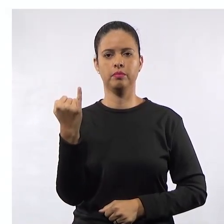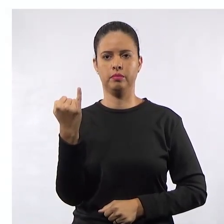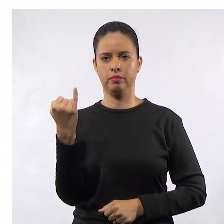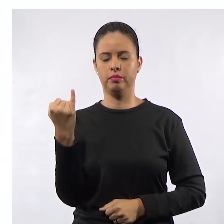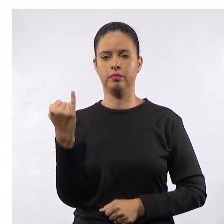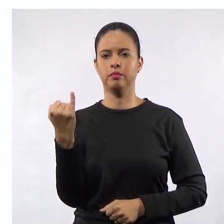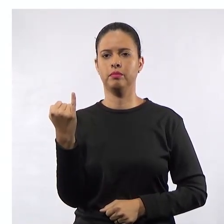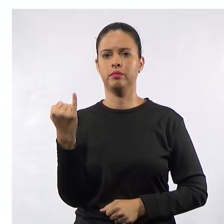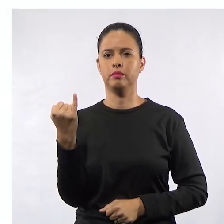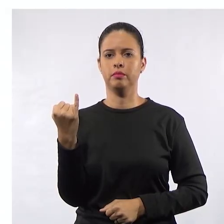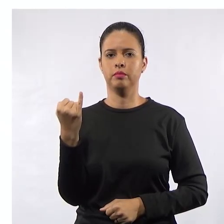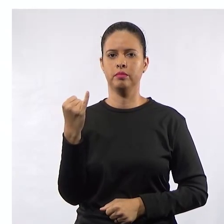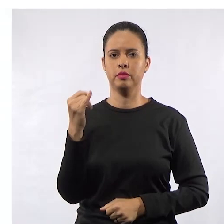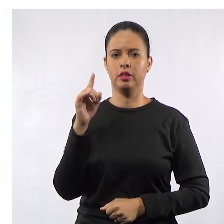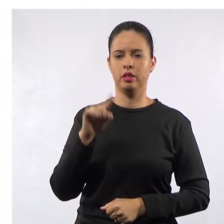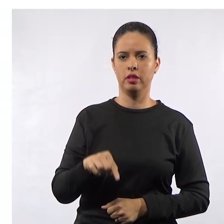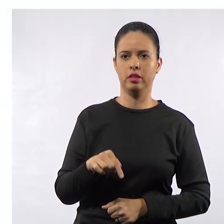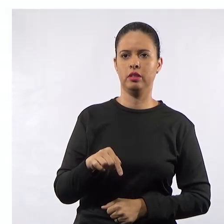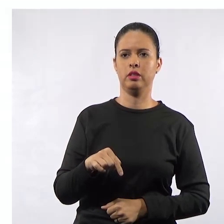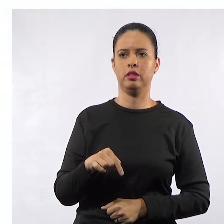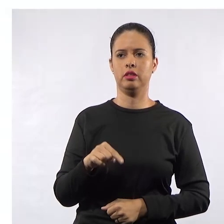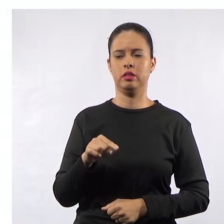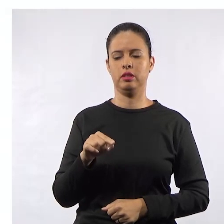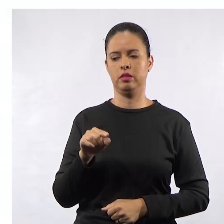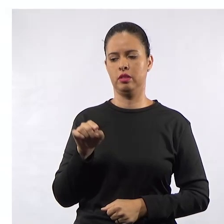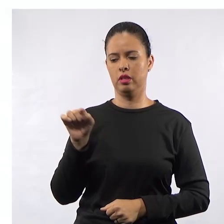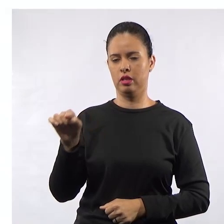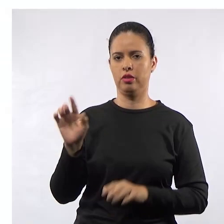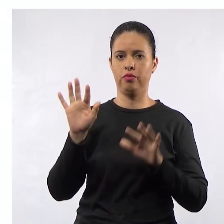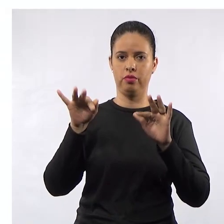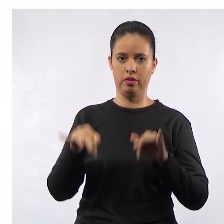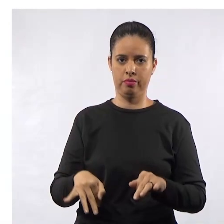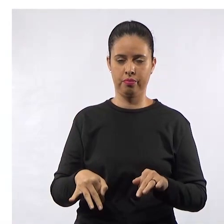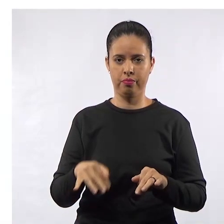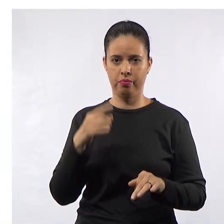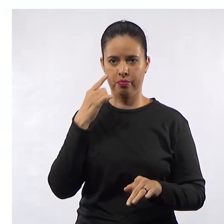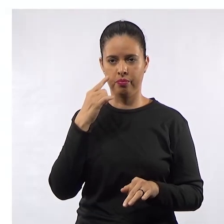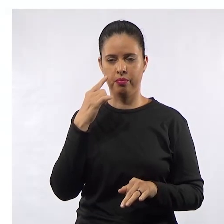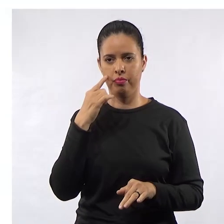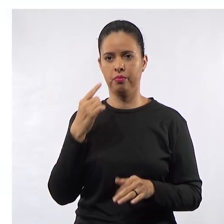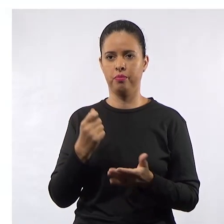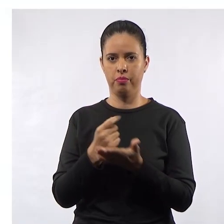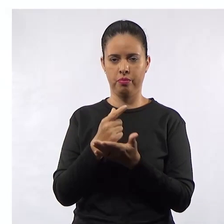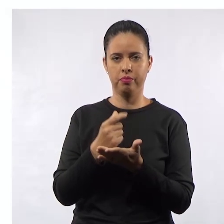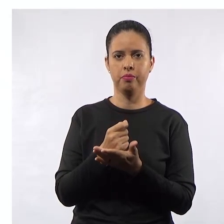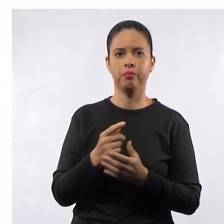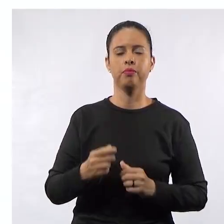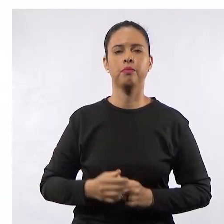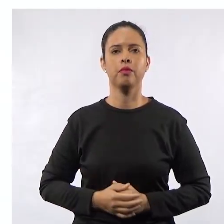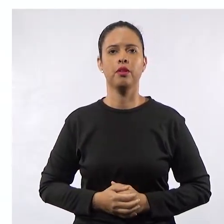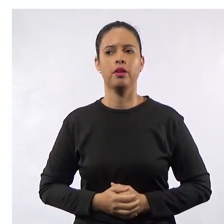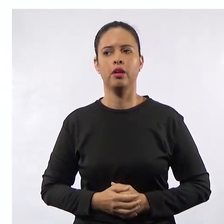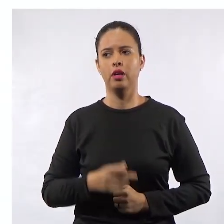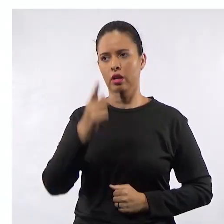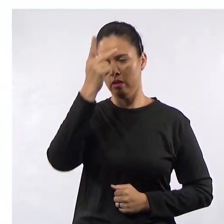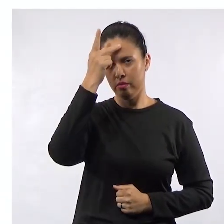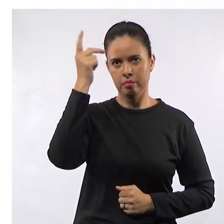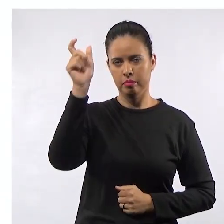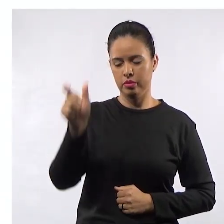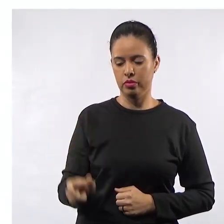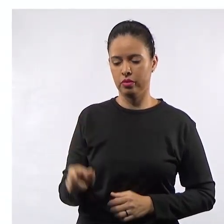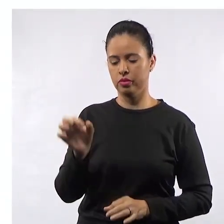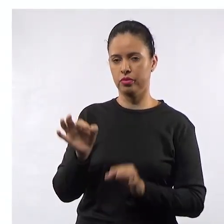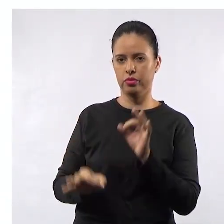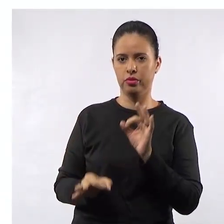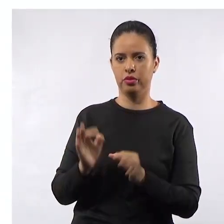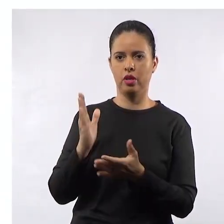tá? O X da questão é ser destinatário final, tá? Consumidor. E a pessoa jurídica? Olha